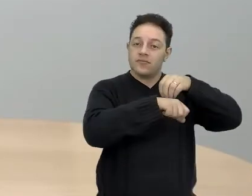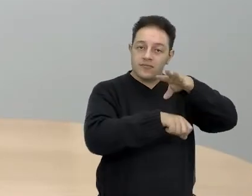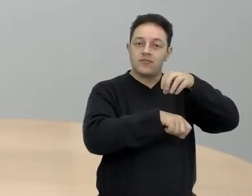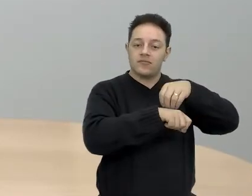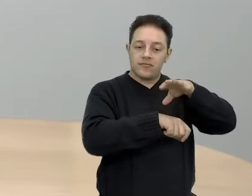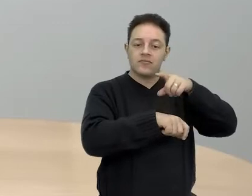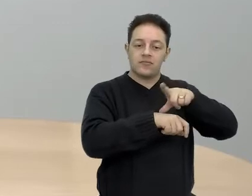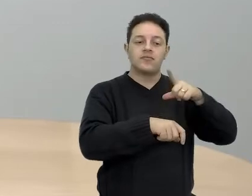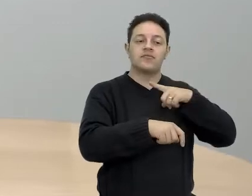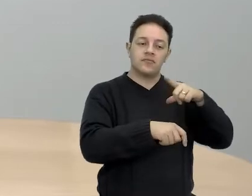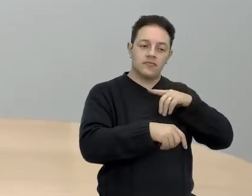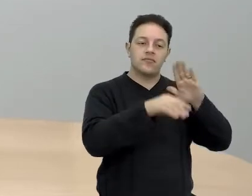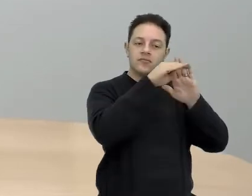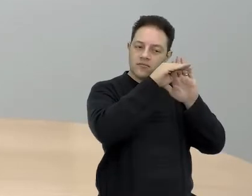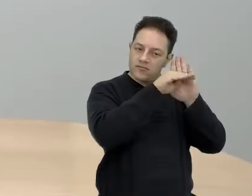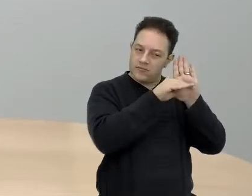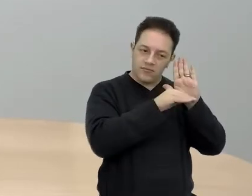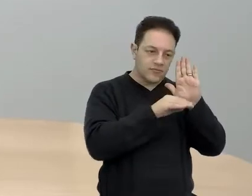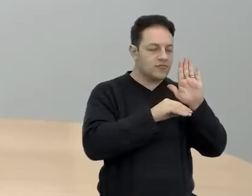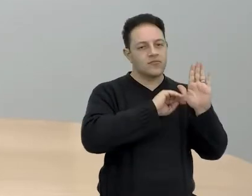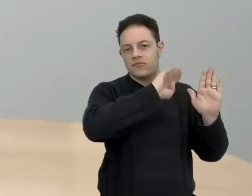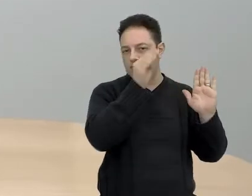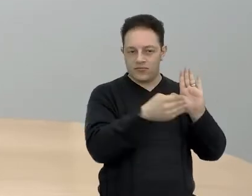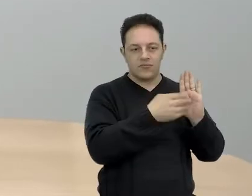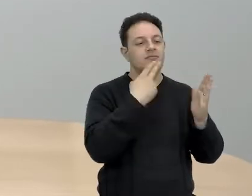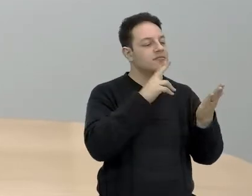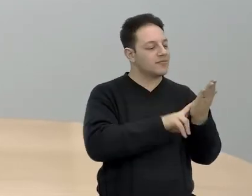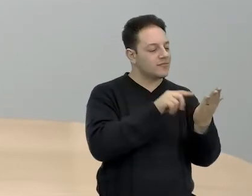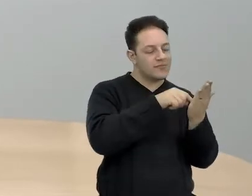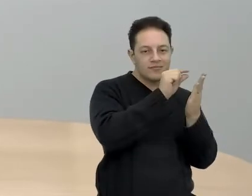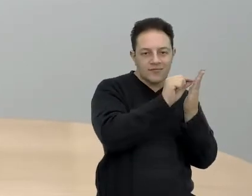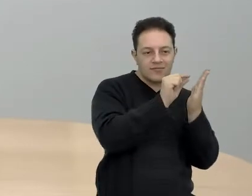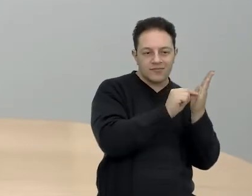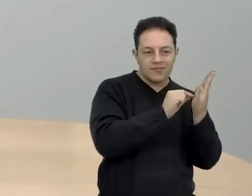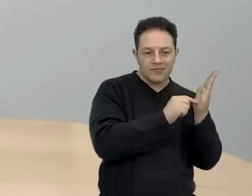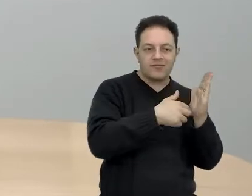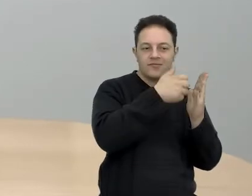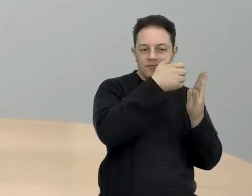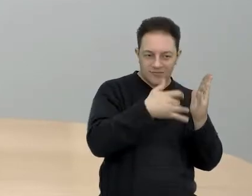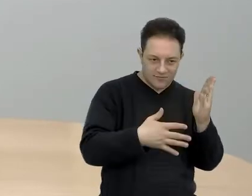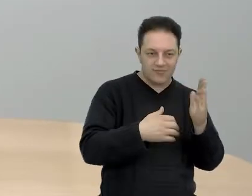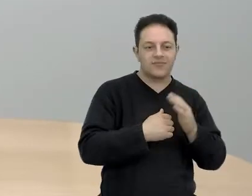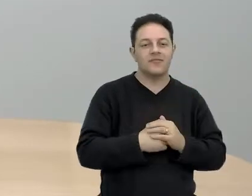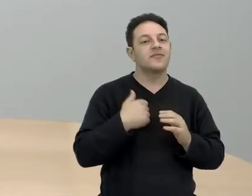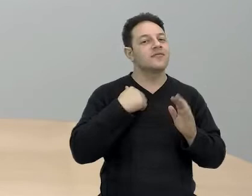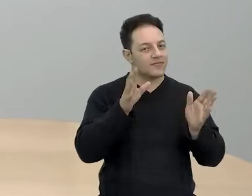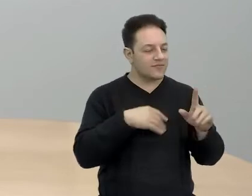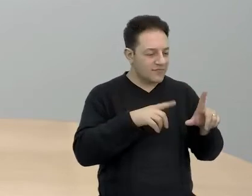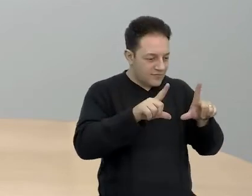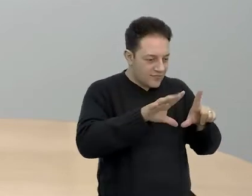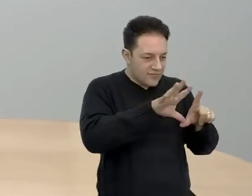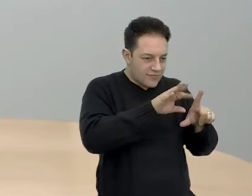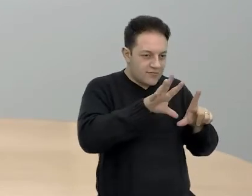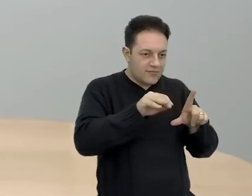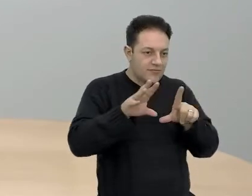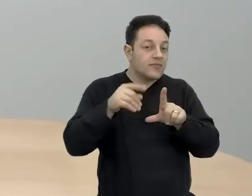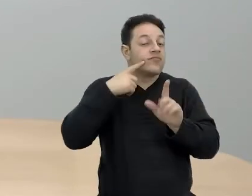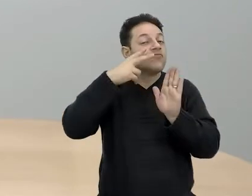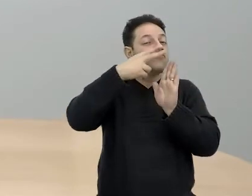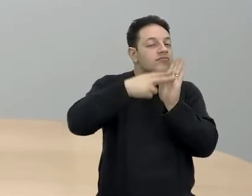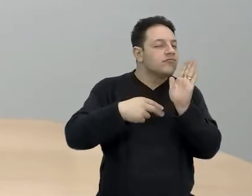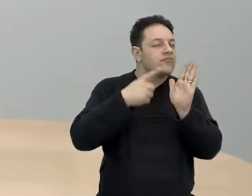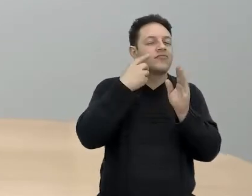estão todas indicadas na cartinha. Eu tirei o print das cartas para ler com vocês agora, para